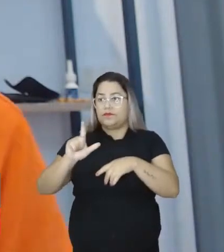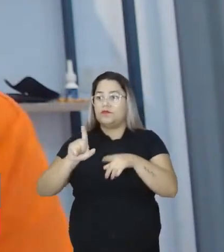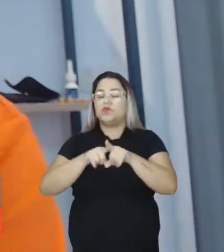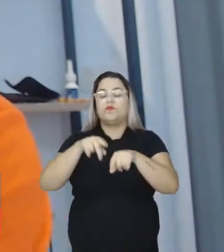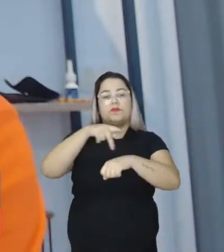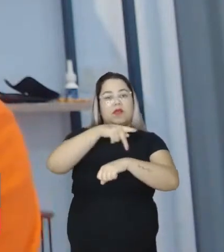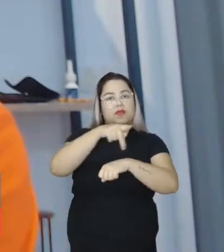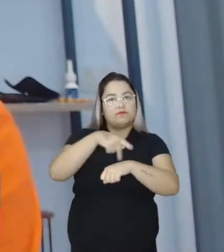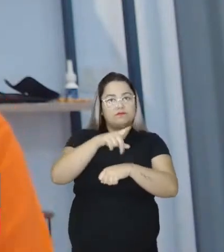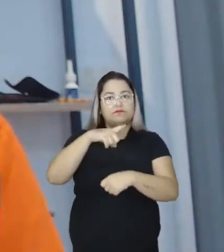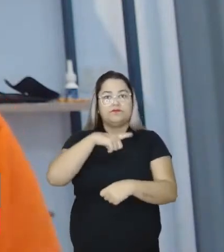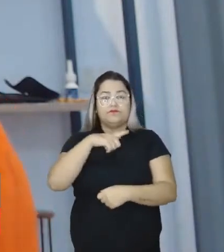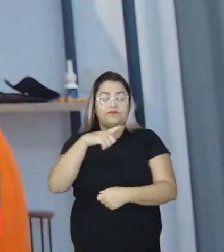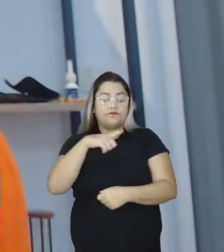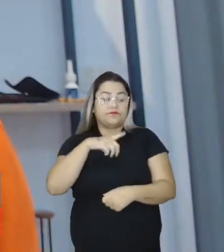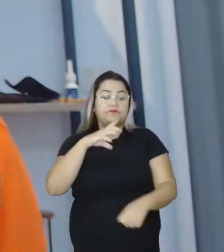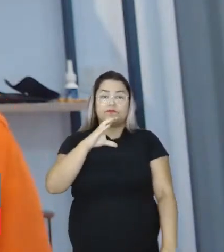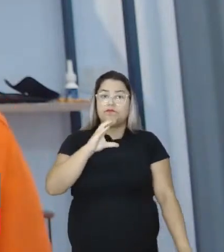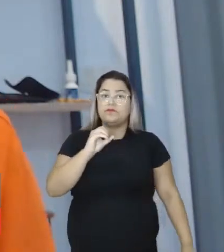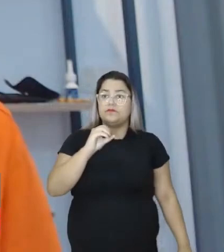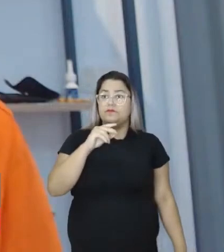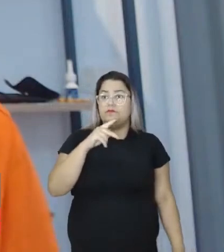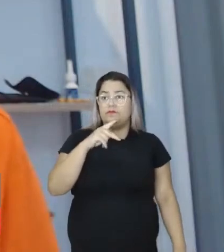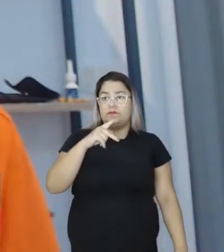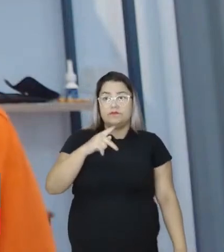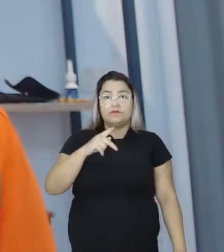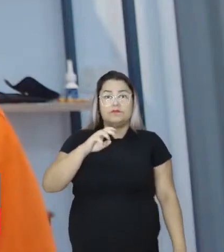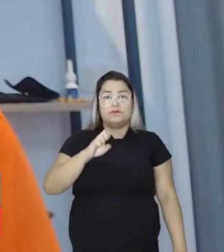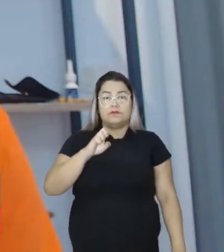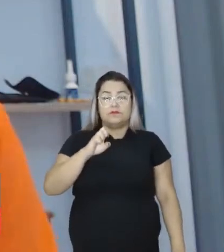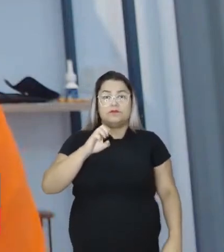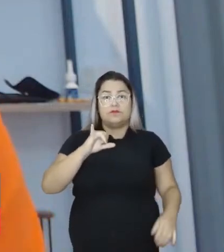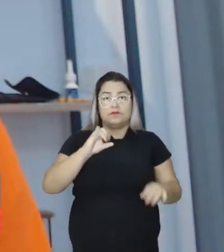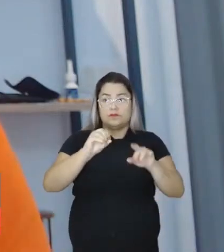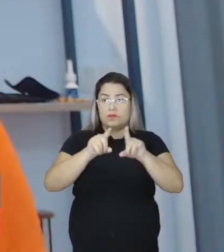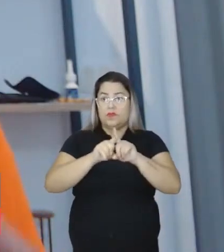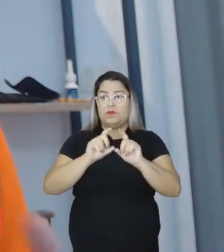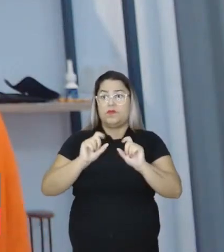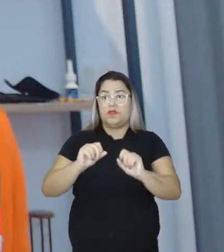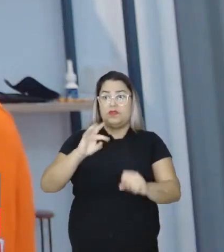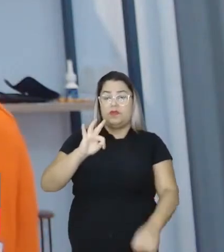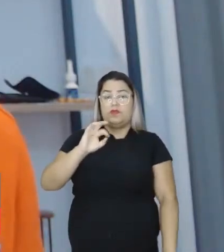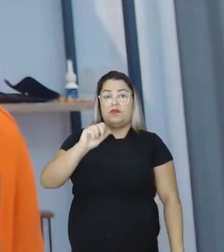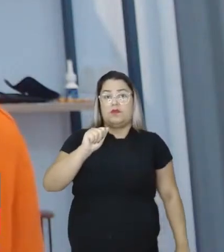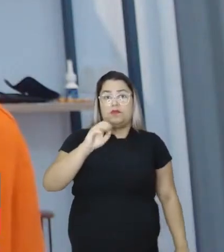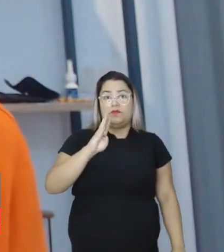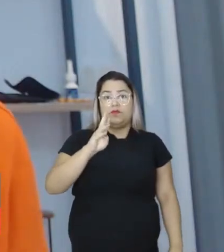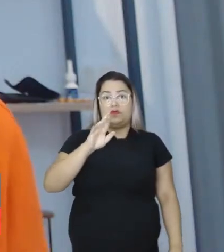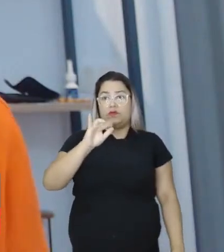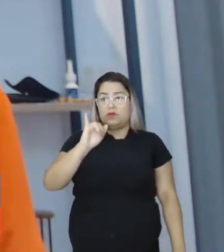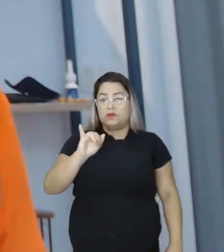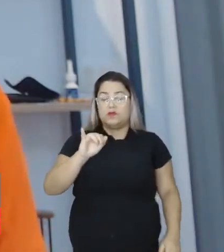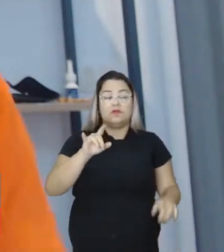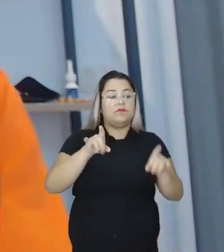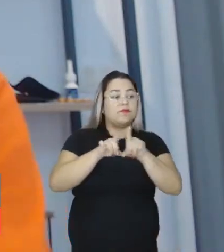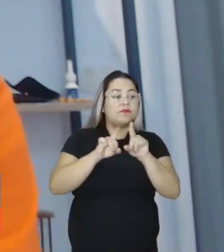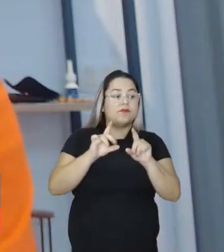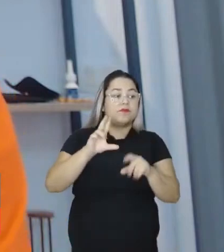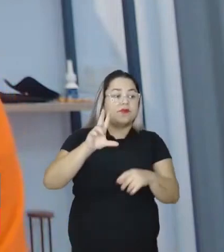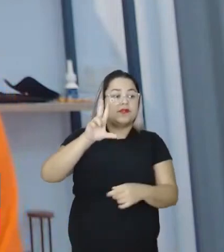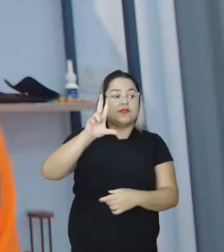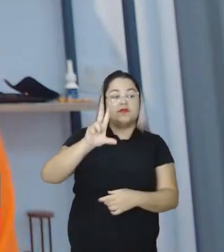país. Temos o Compeg, o Complexo Petroquímico do Rio de Janeiro, que fica em Itaboraí, hoje chamado de Gaslub. Não é